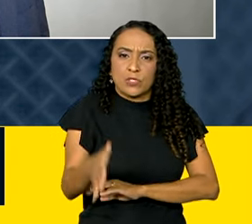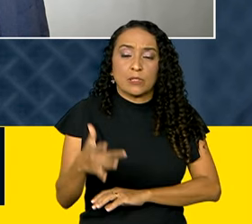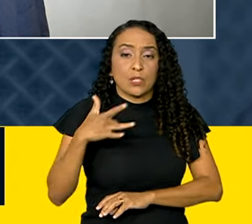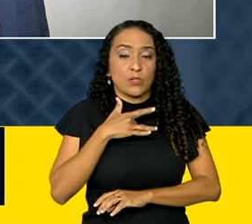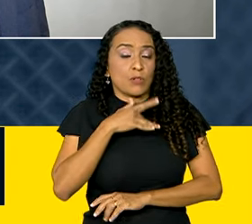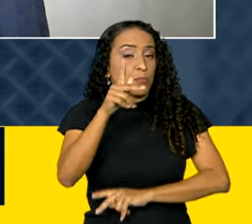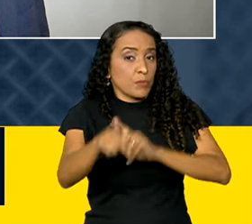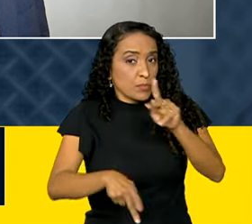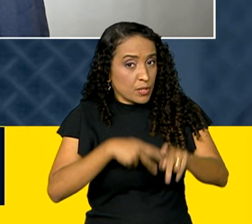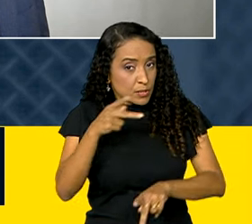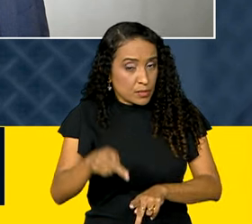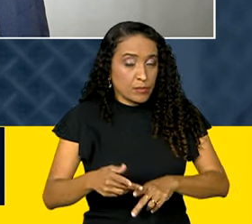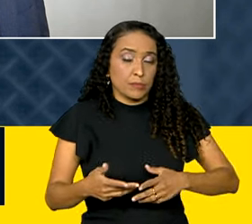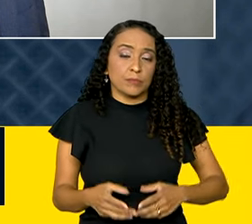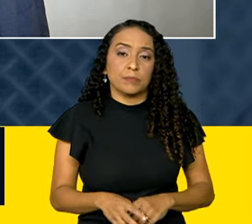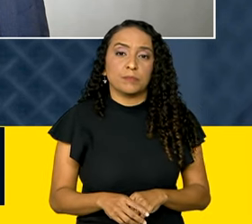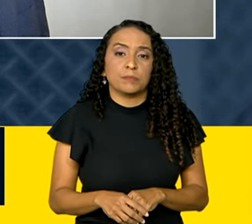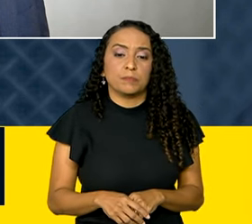da população.